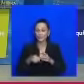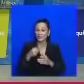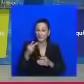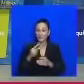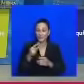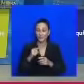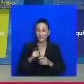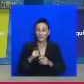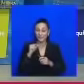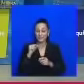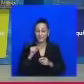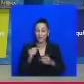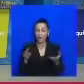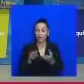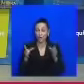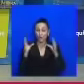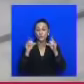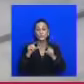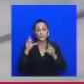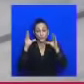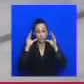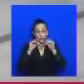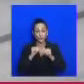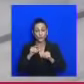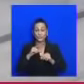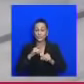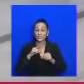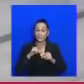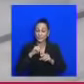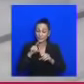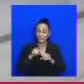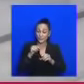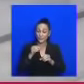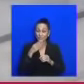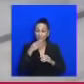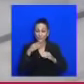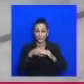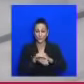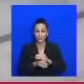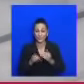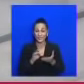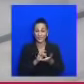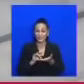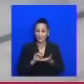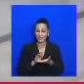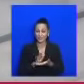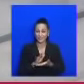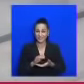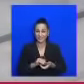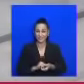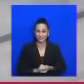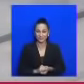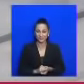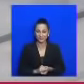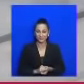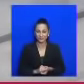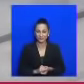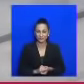Dupla Cena. Lembrando que ainda hoje teremos os sorteios da Time Mania e da Loto Fácil.